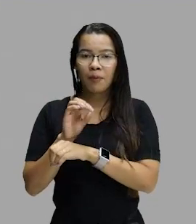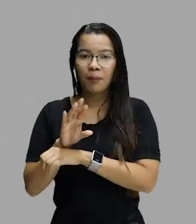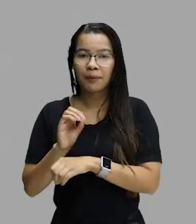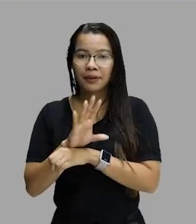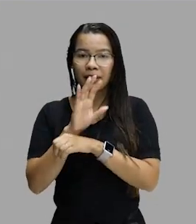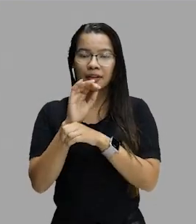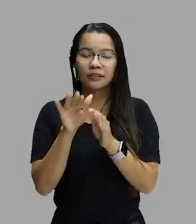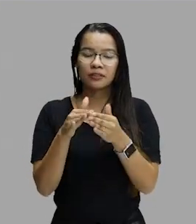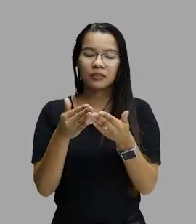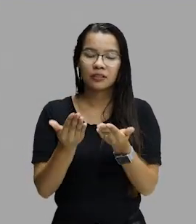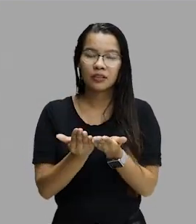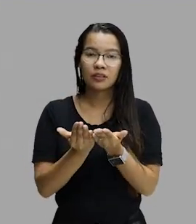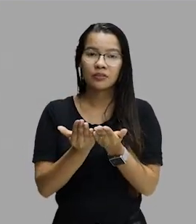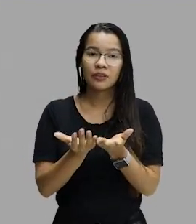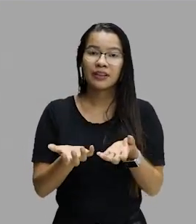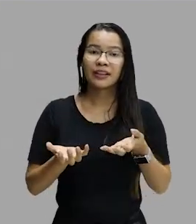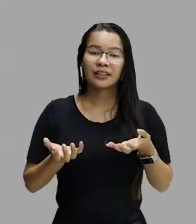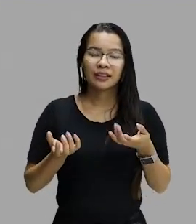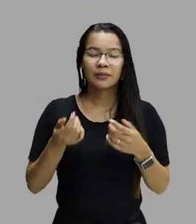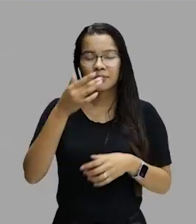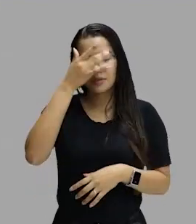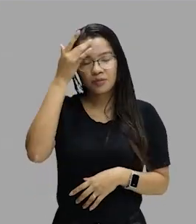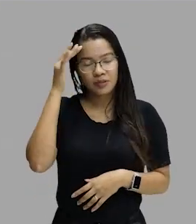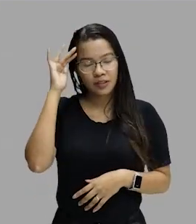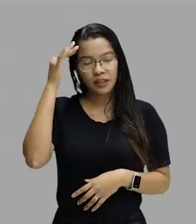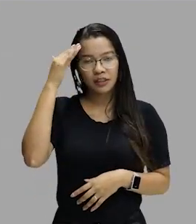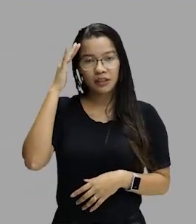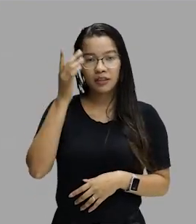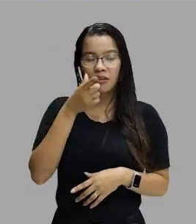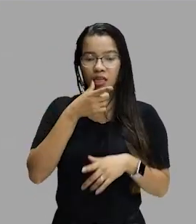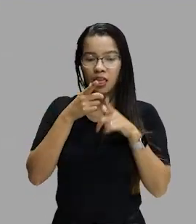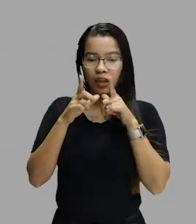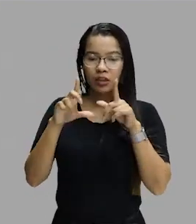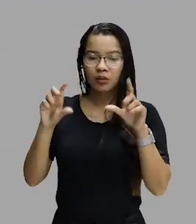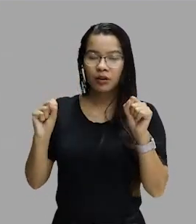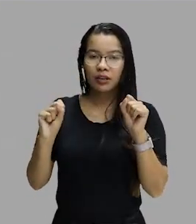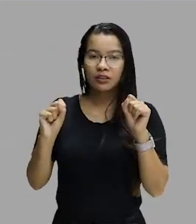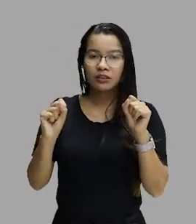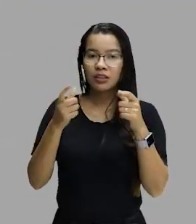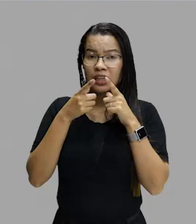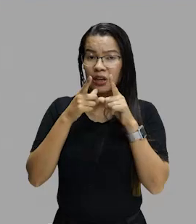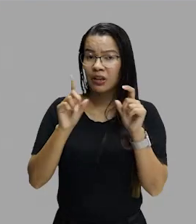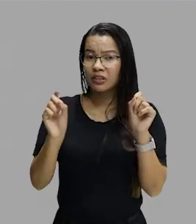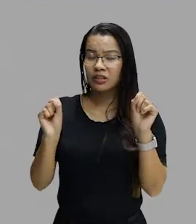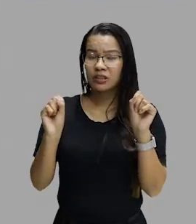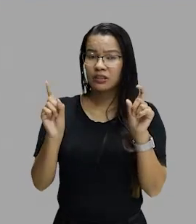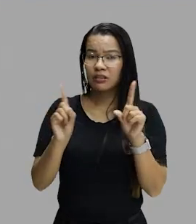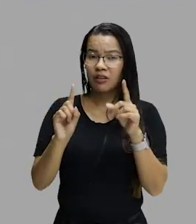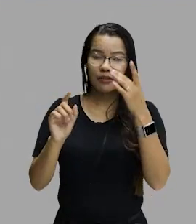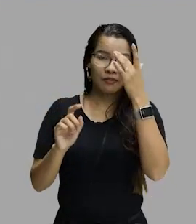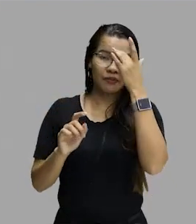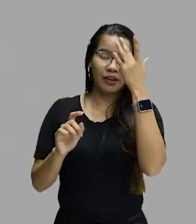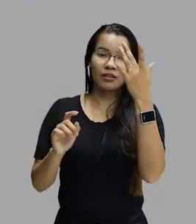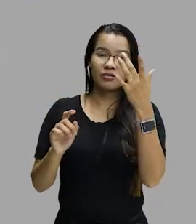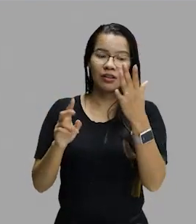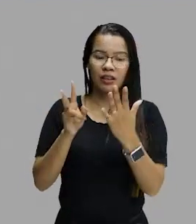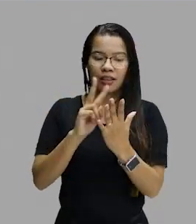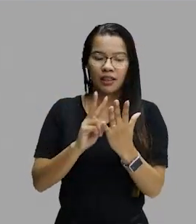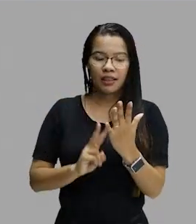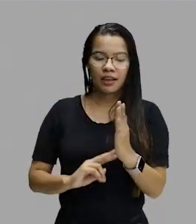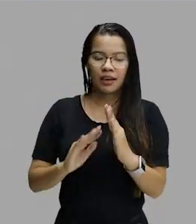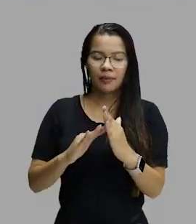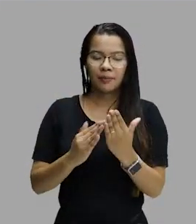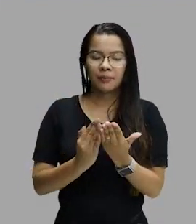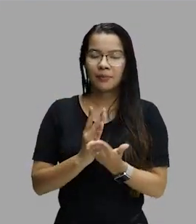as pessoas entendam a linguagem. Uma linguagem que não é fácil. Ler a Bíblia e entendê-la não é uma tarefa fácil. Por